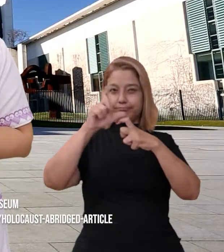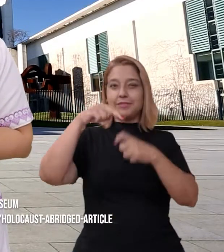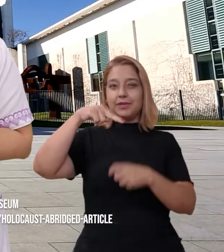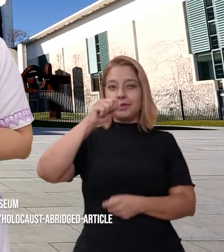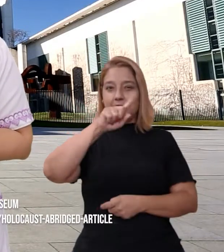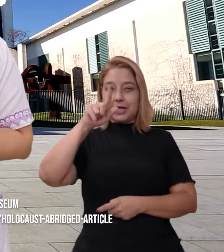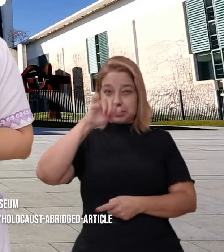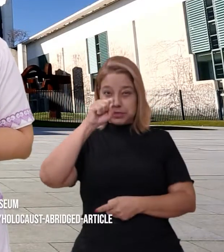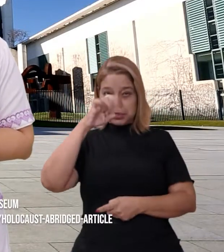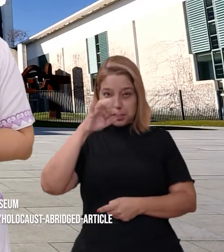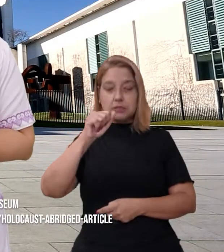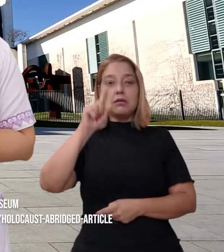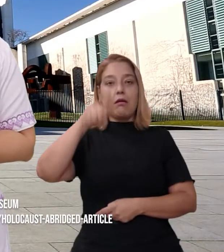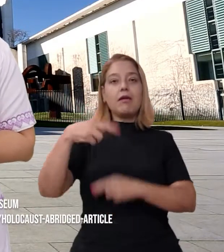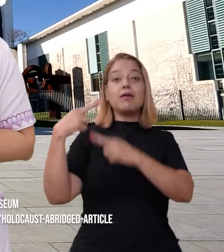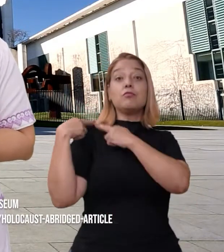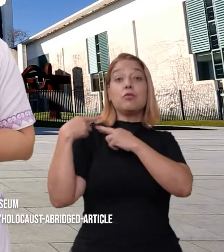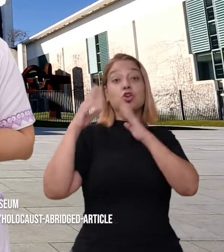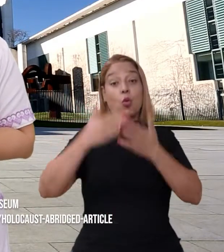assumiu o poder em